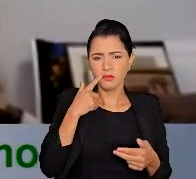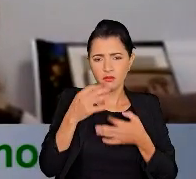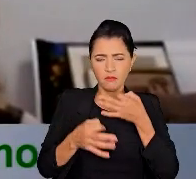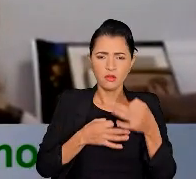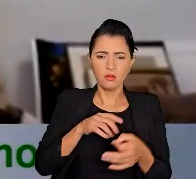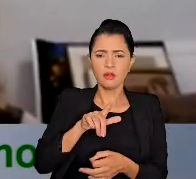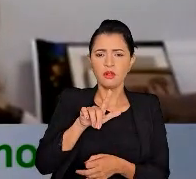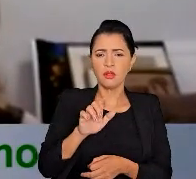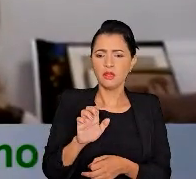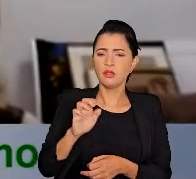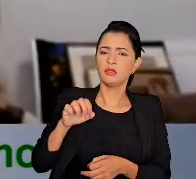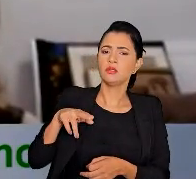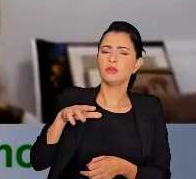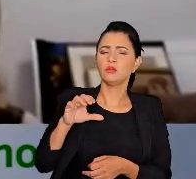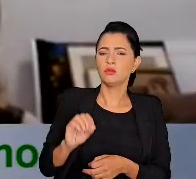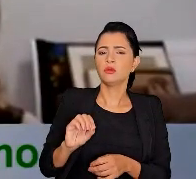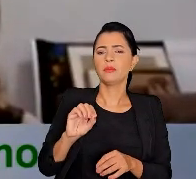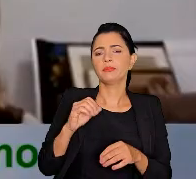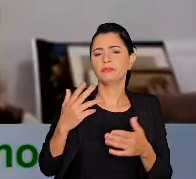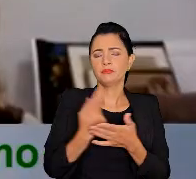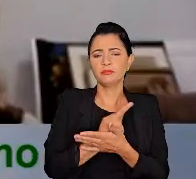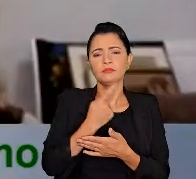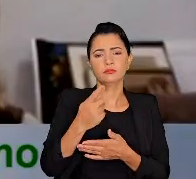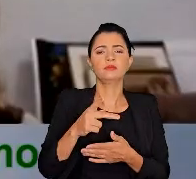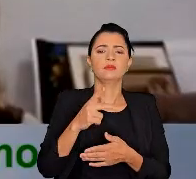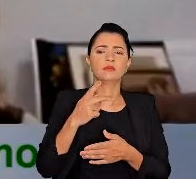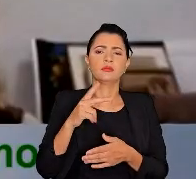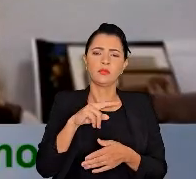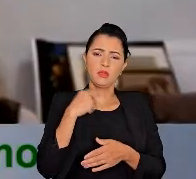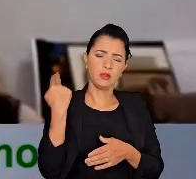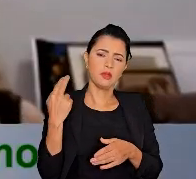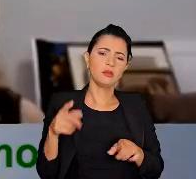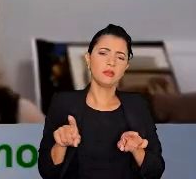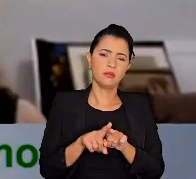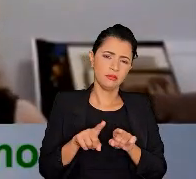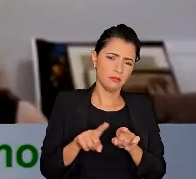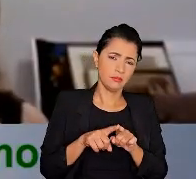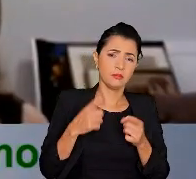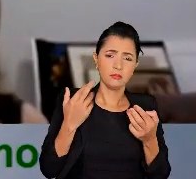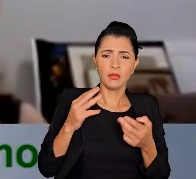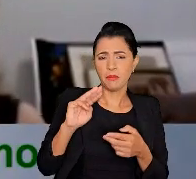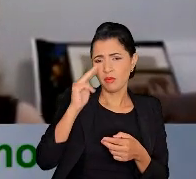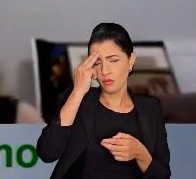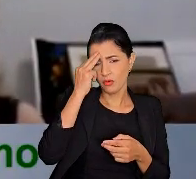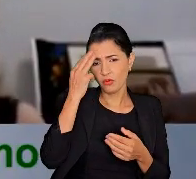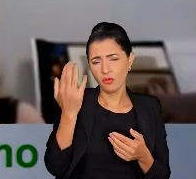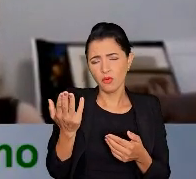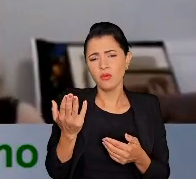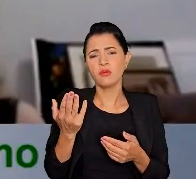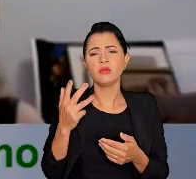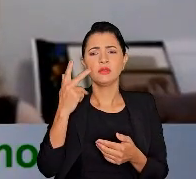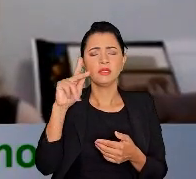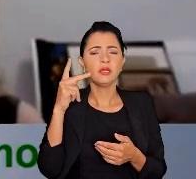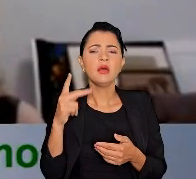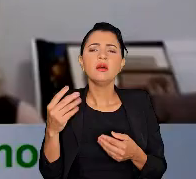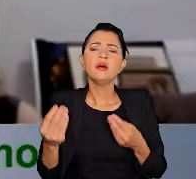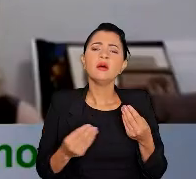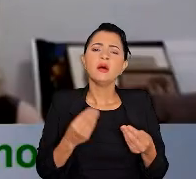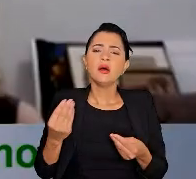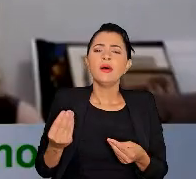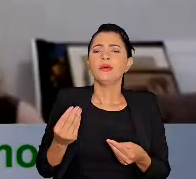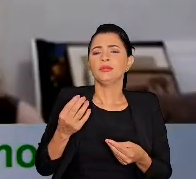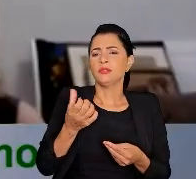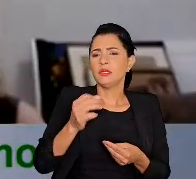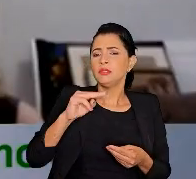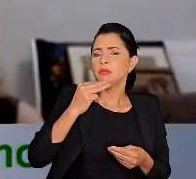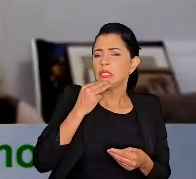Levinas. Apesar do Holocausto, ou talvez justamente por causa da memória dos 6 milhões